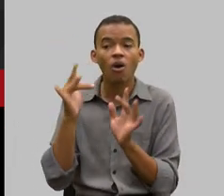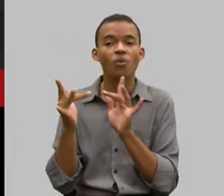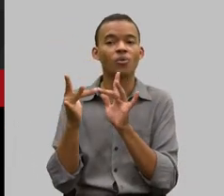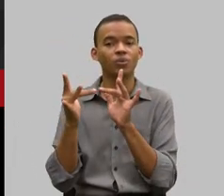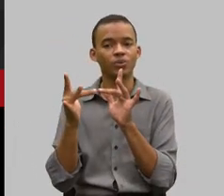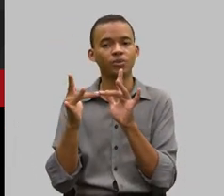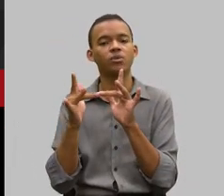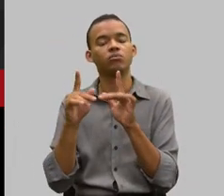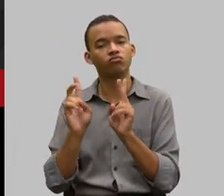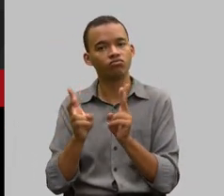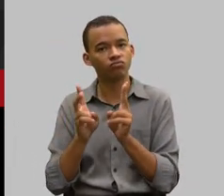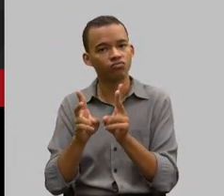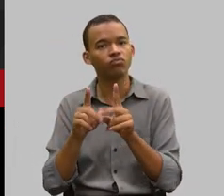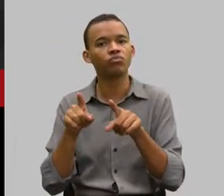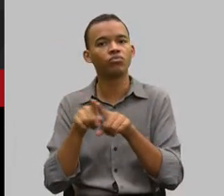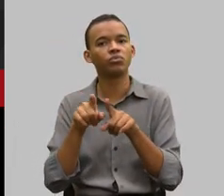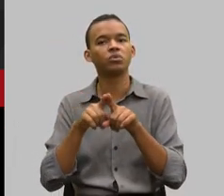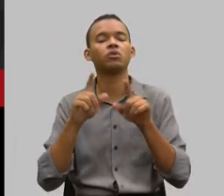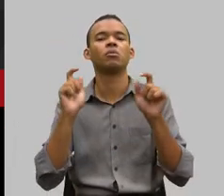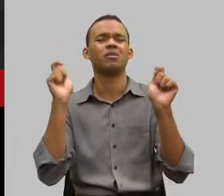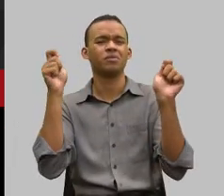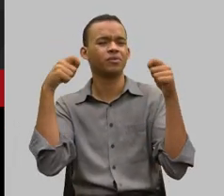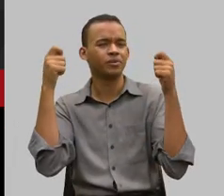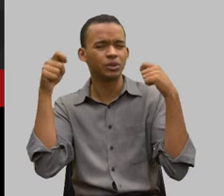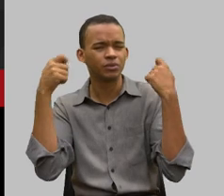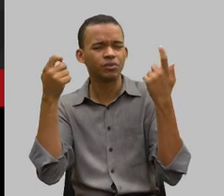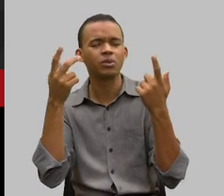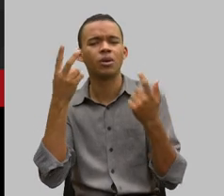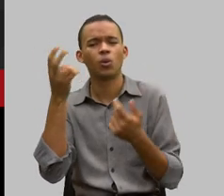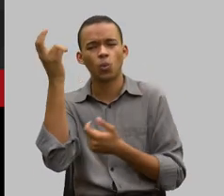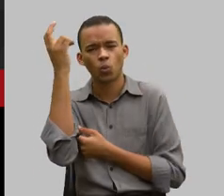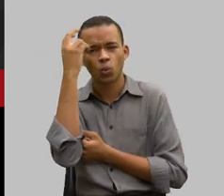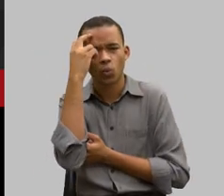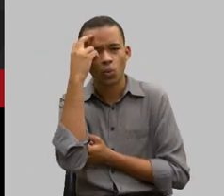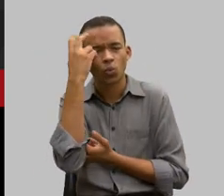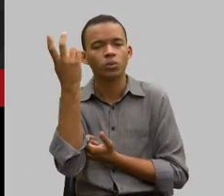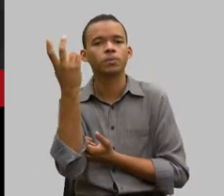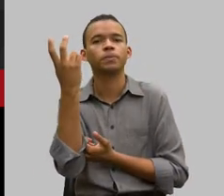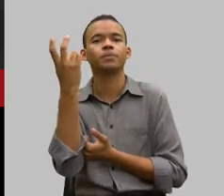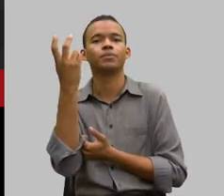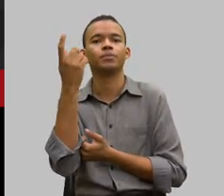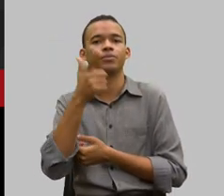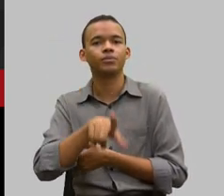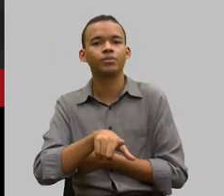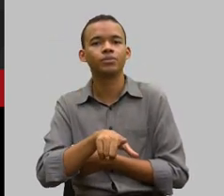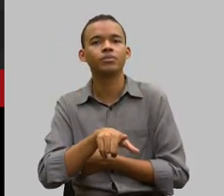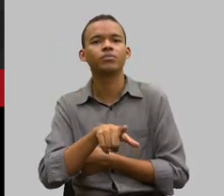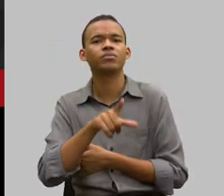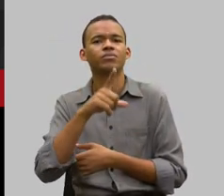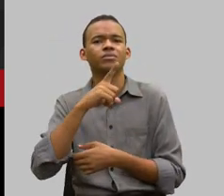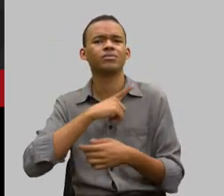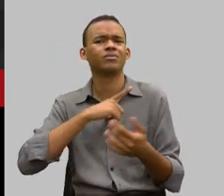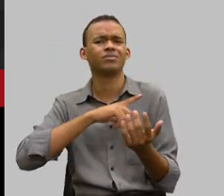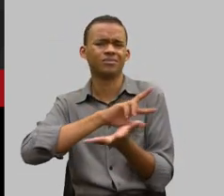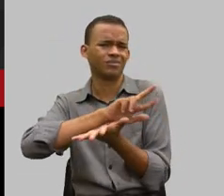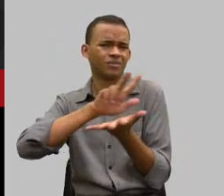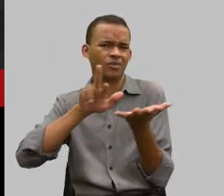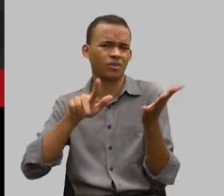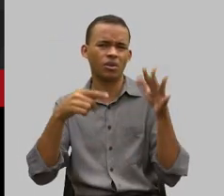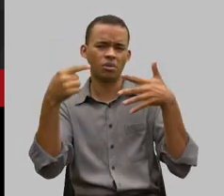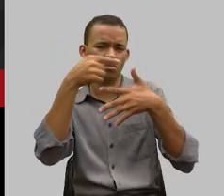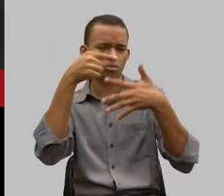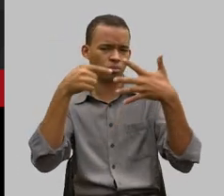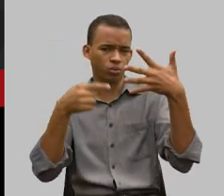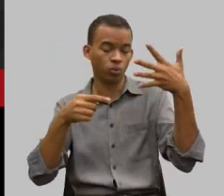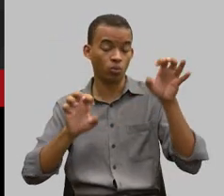permanente principalmente festivais culturais e eventos de um uma de de outras outras características também